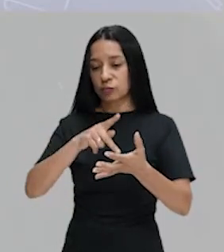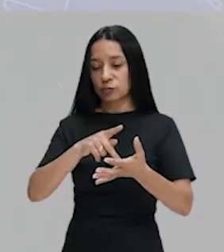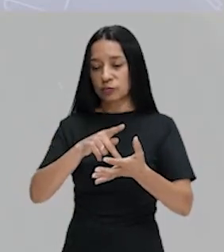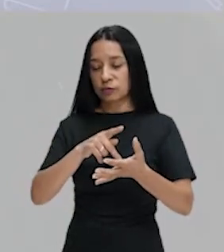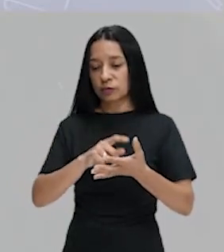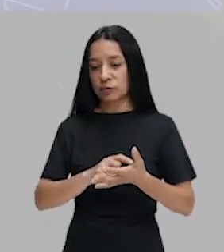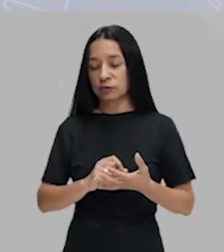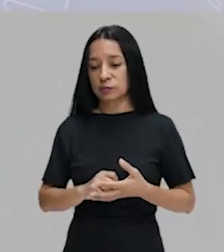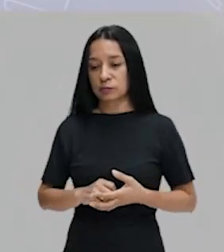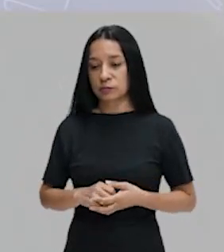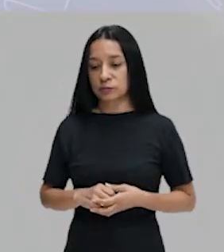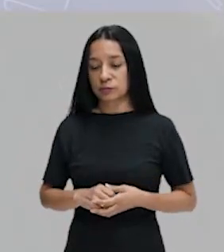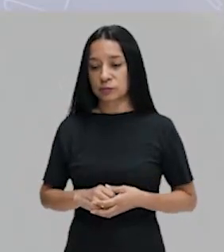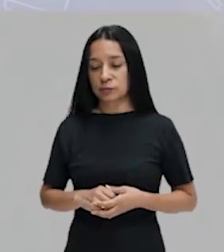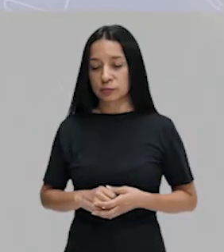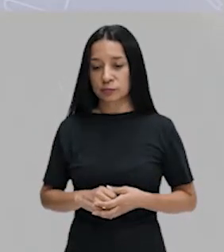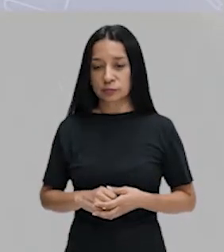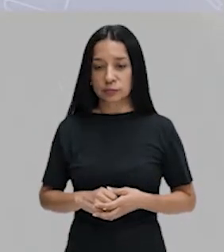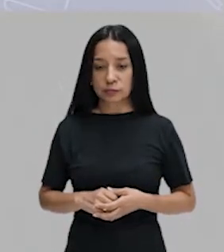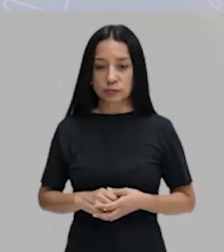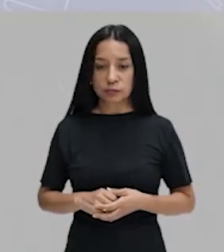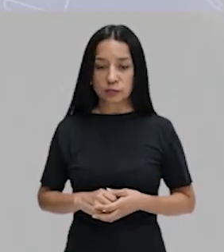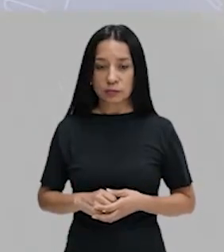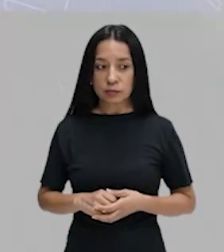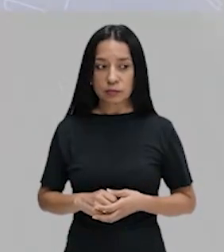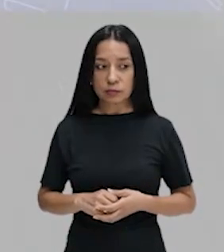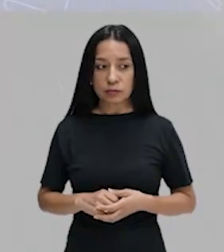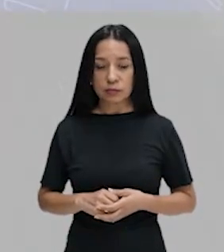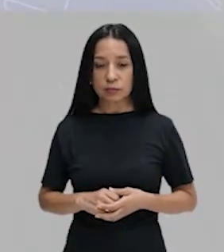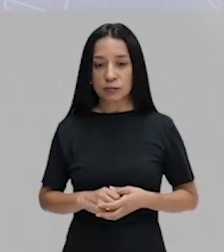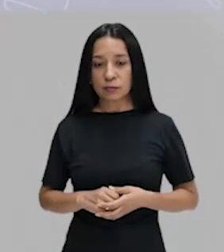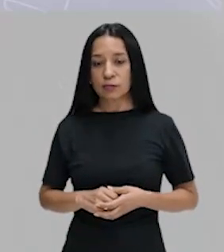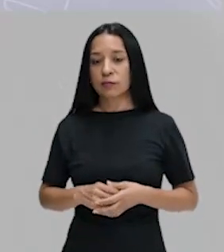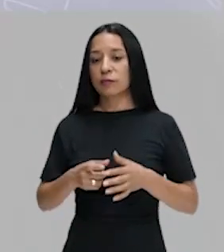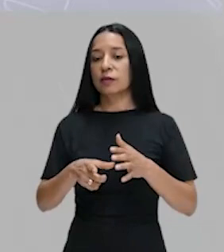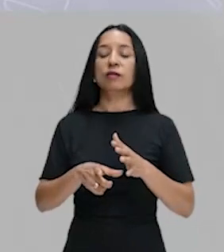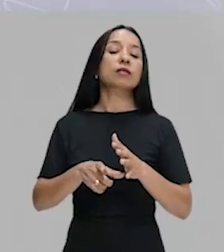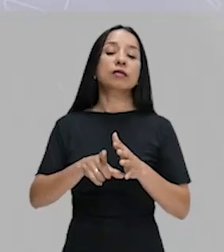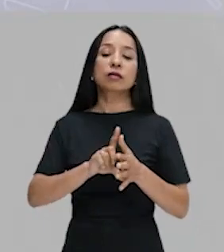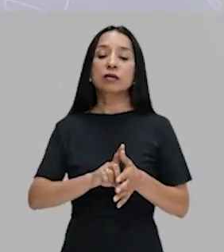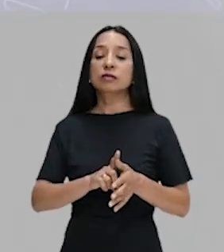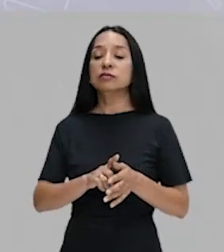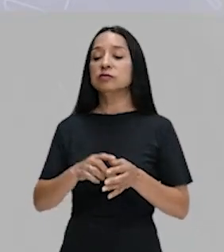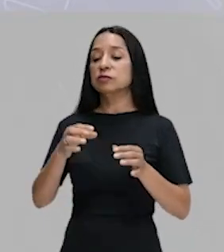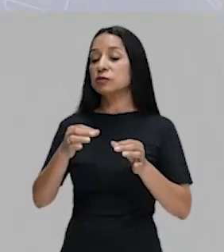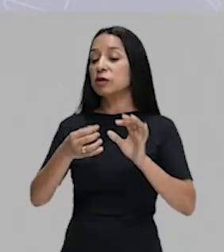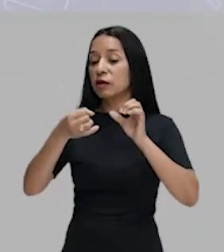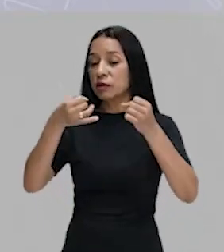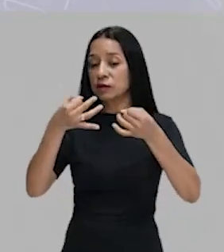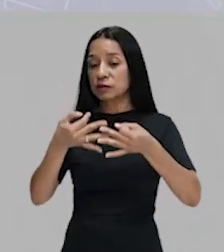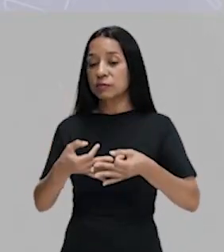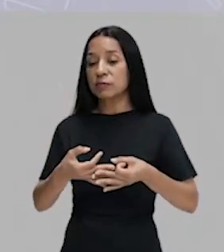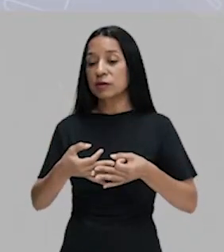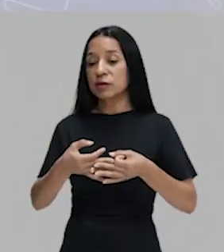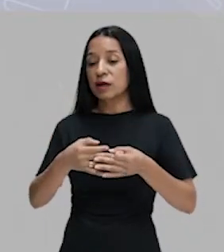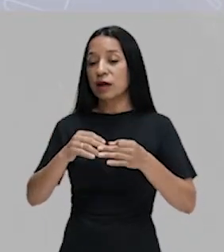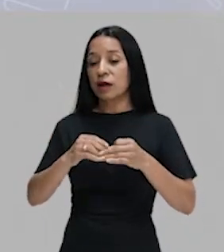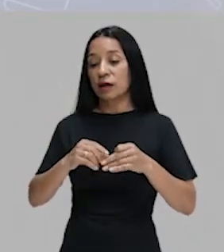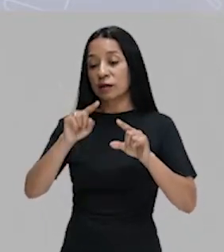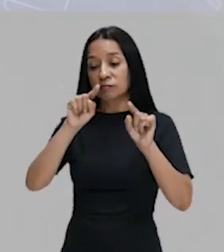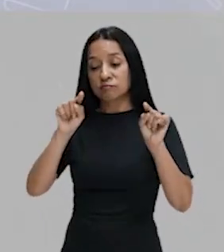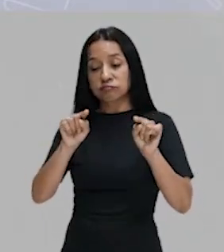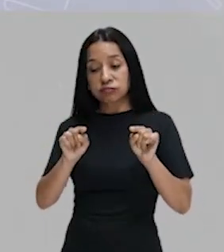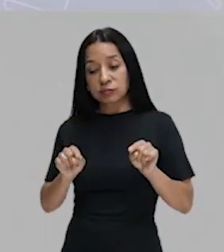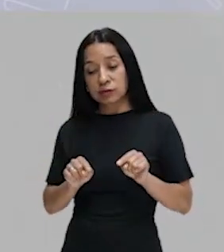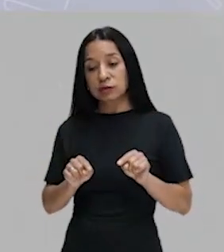essa cavidade digestiva ou digestória, certo? Antes de eu falar da simetria, tem uma informação para falar para vocês. Vamos